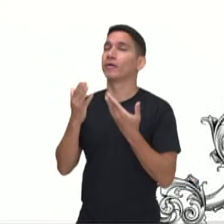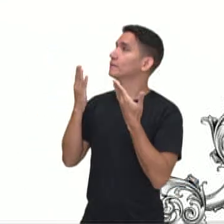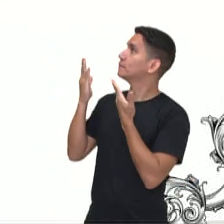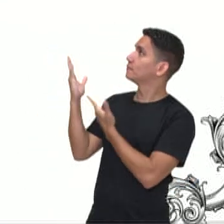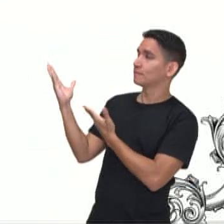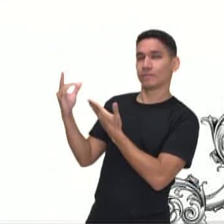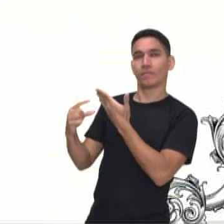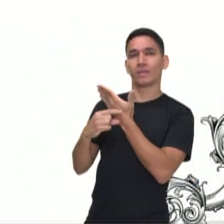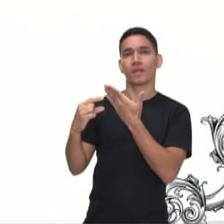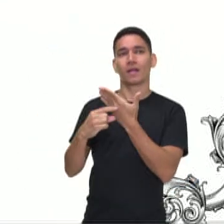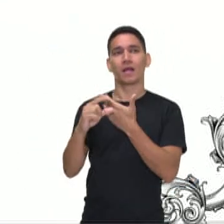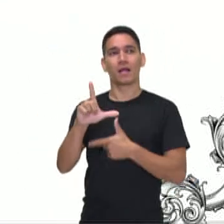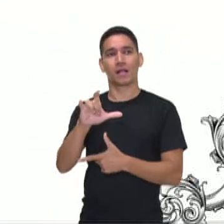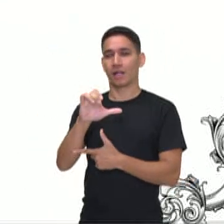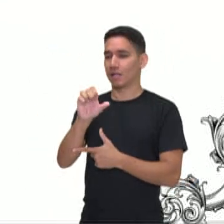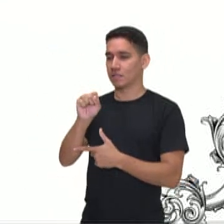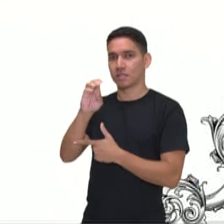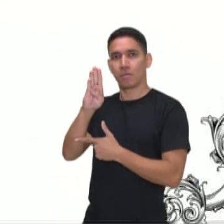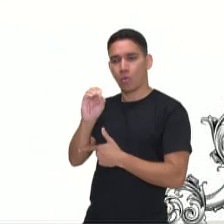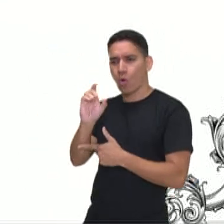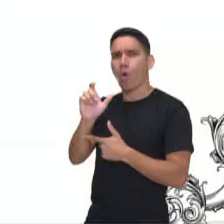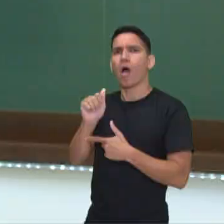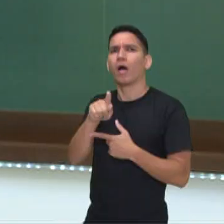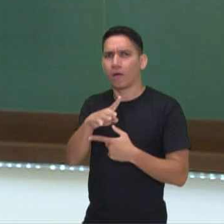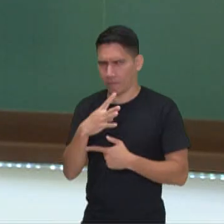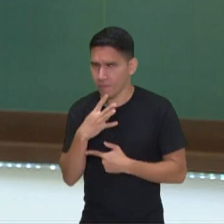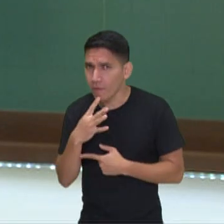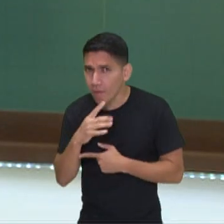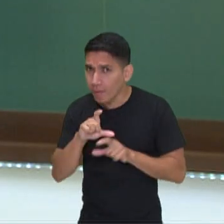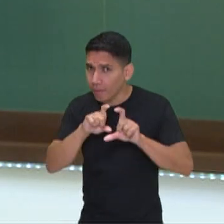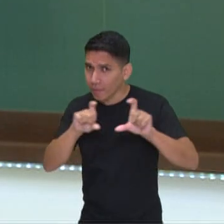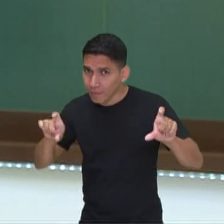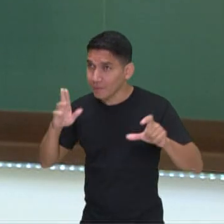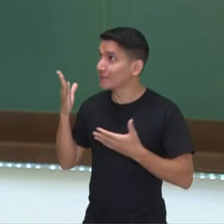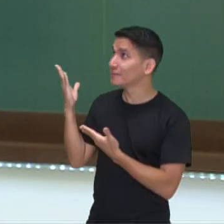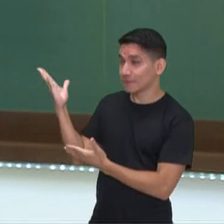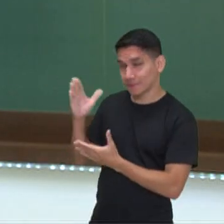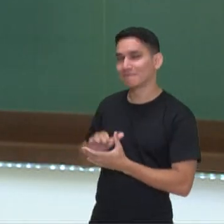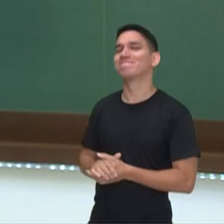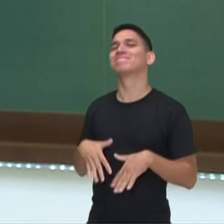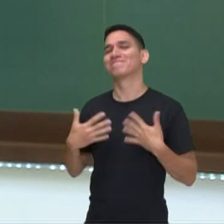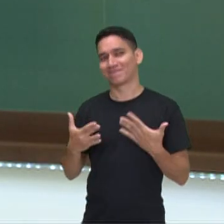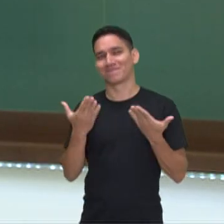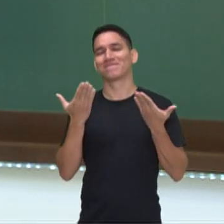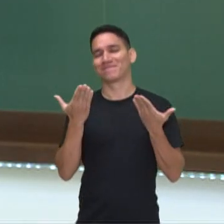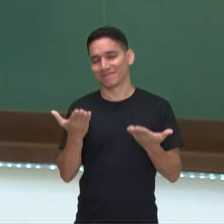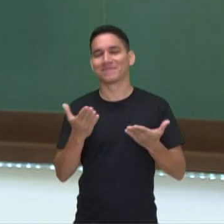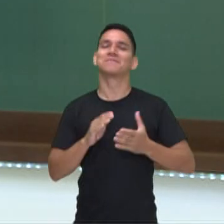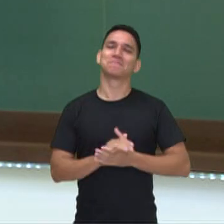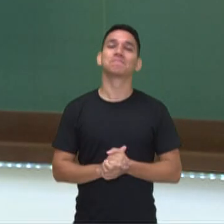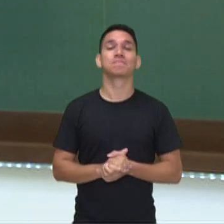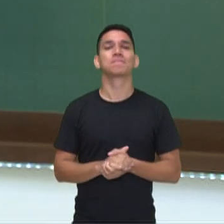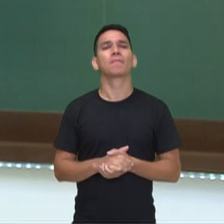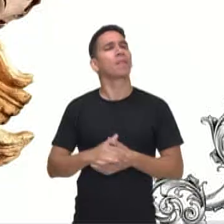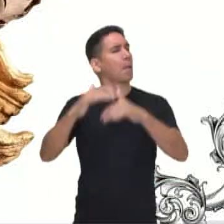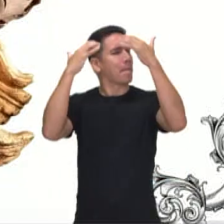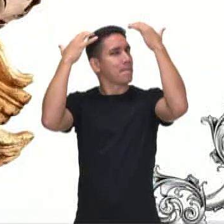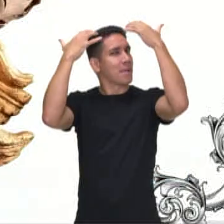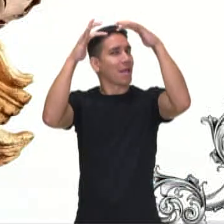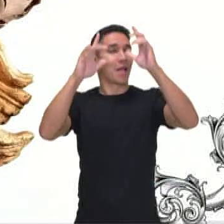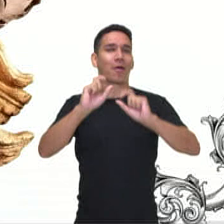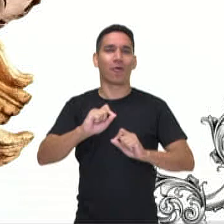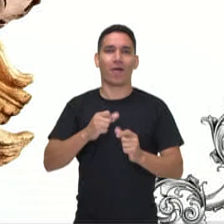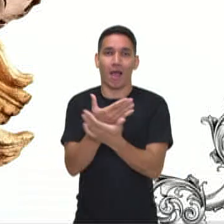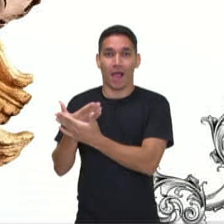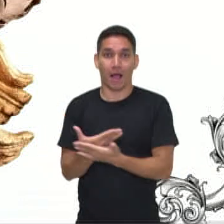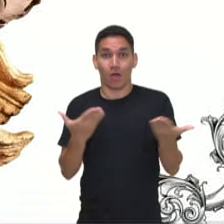Francisco Lisboa. Você sabe quem foi Antônio Francisco Lisboa? Haha! Então lá, pense. Na aula de hoje